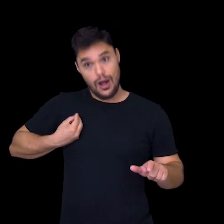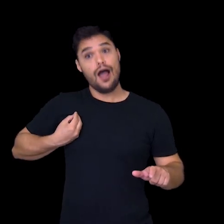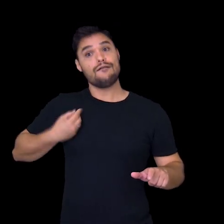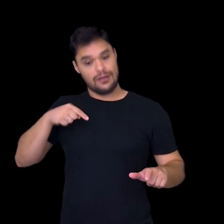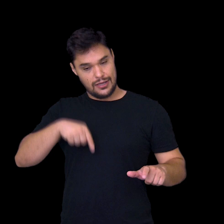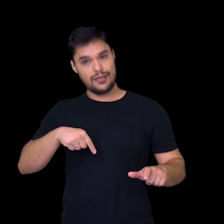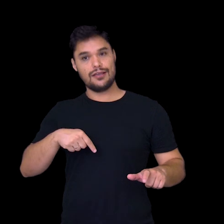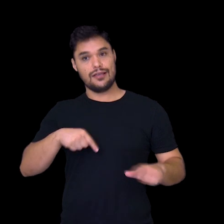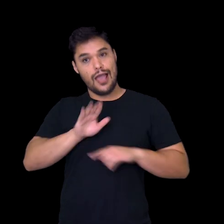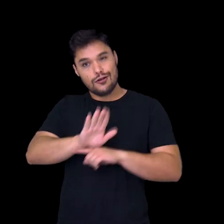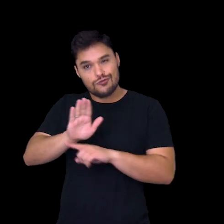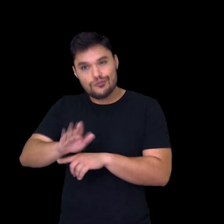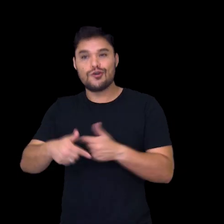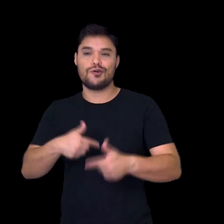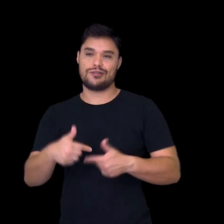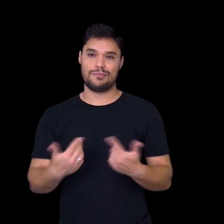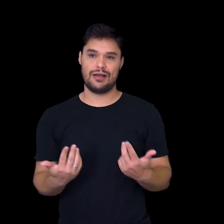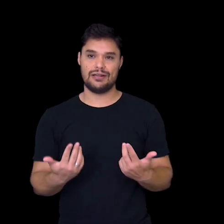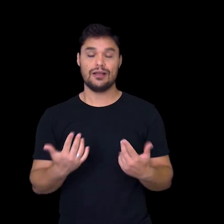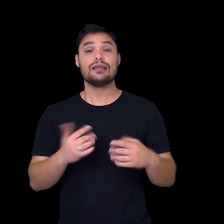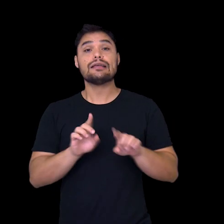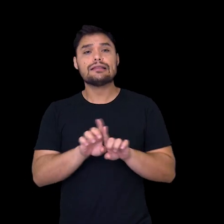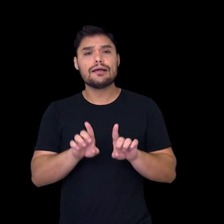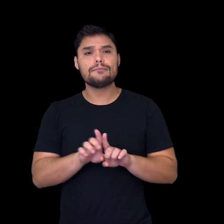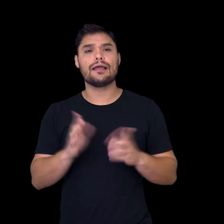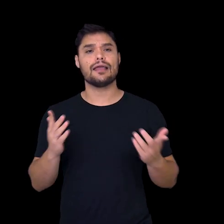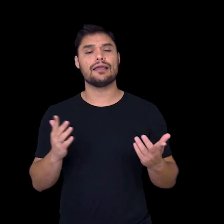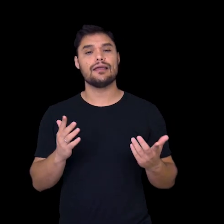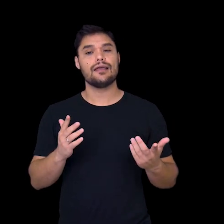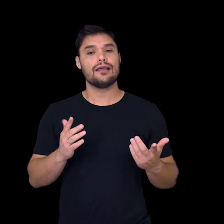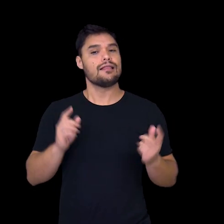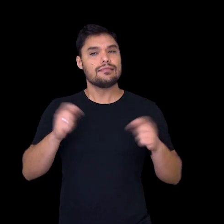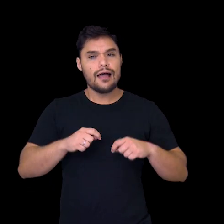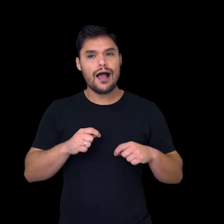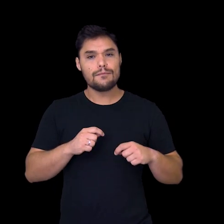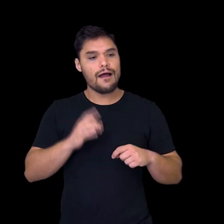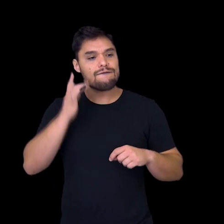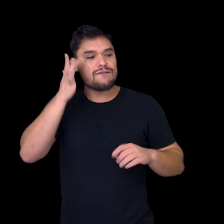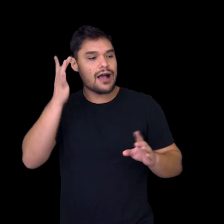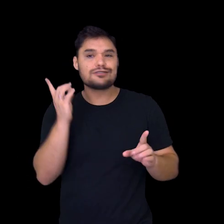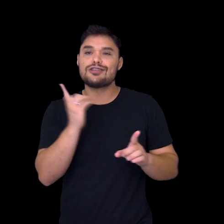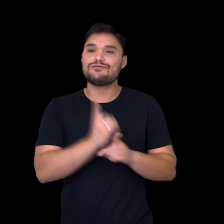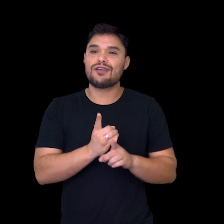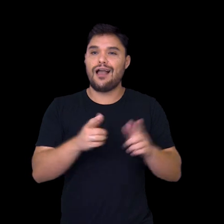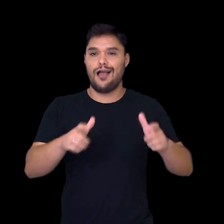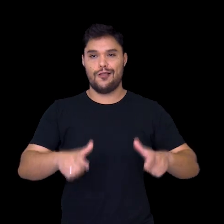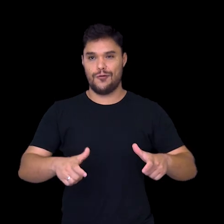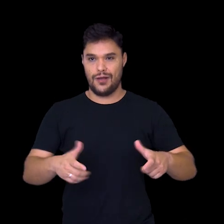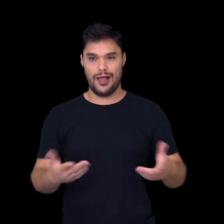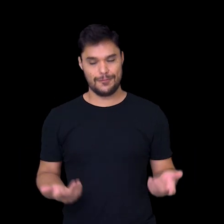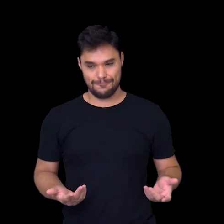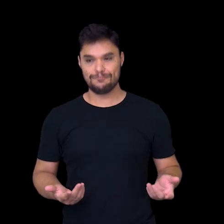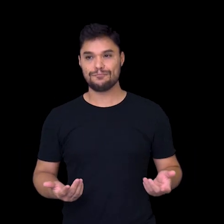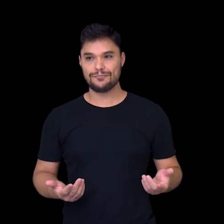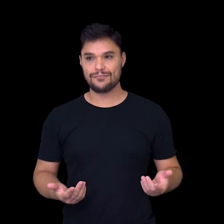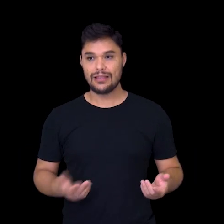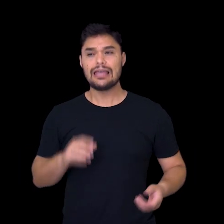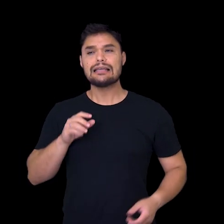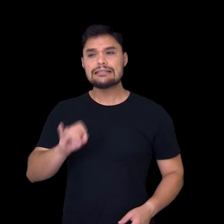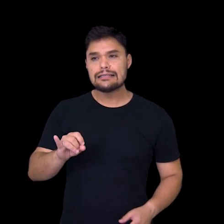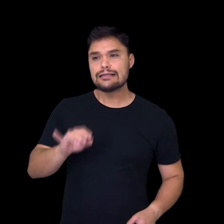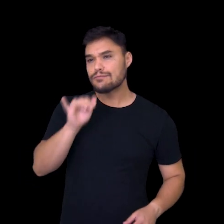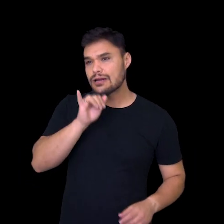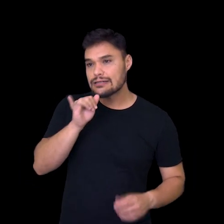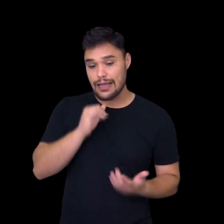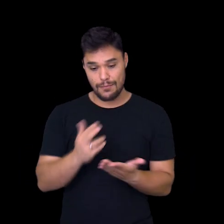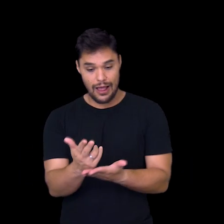auxiliaram nesse trabalho e a facilidade da identificação do território. Afinal de contas,